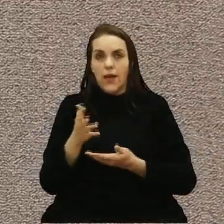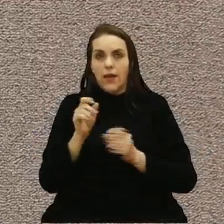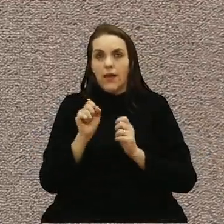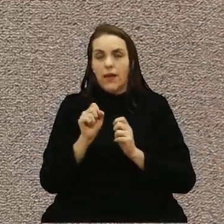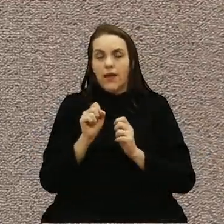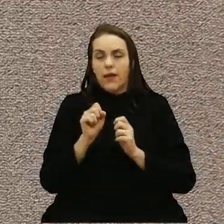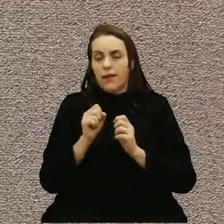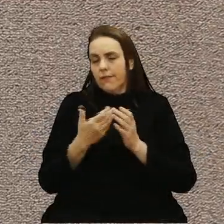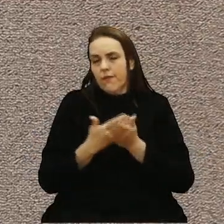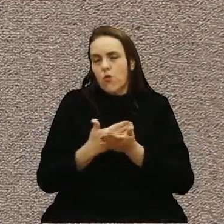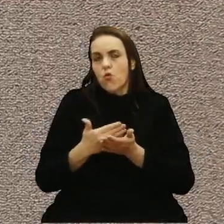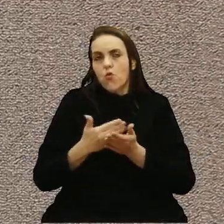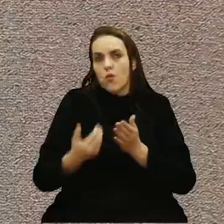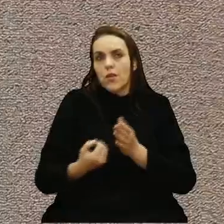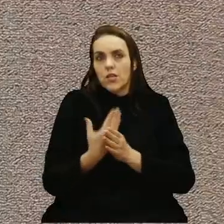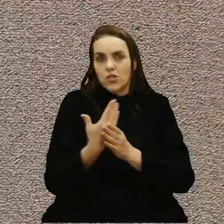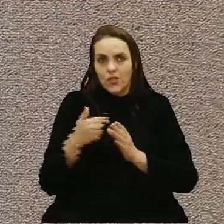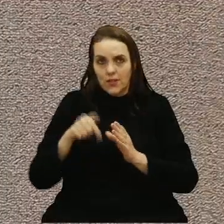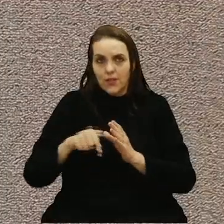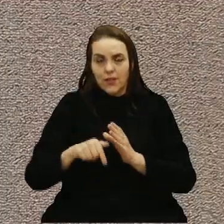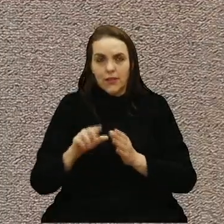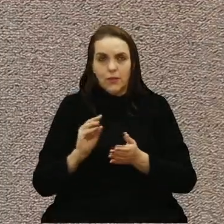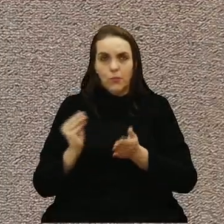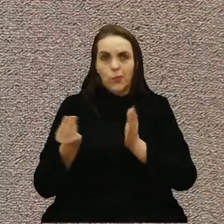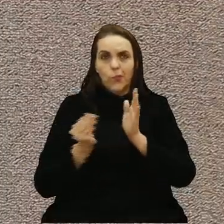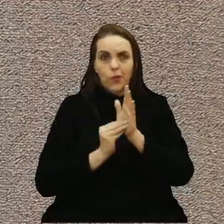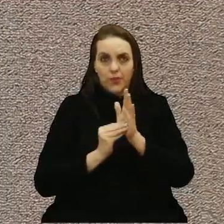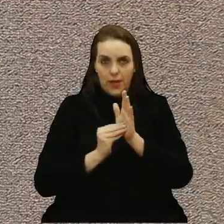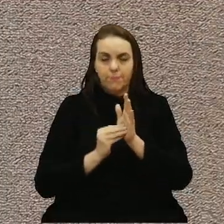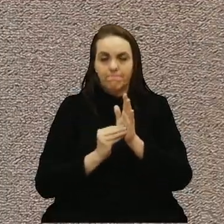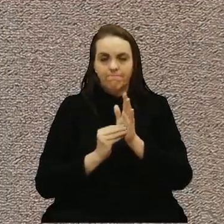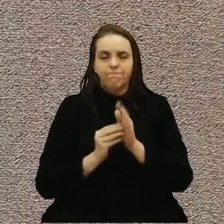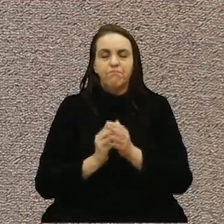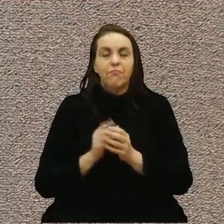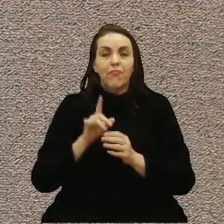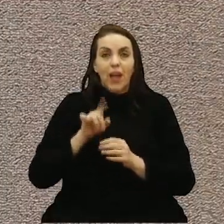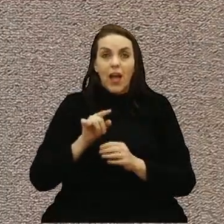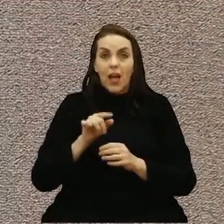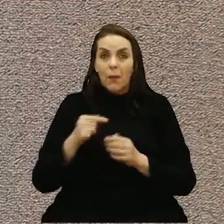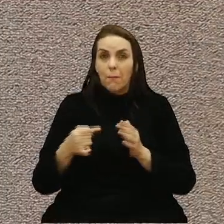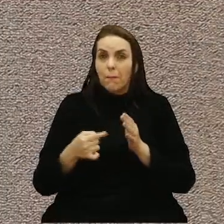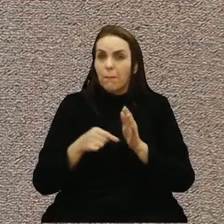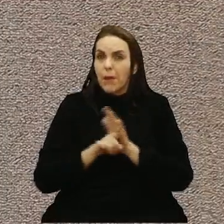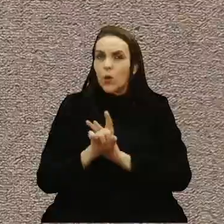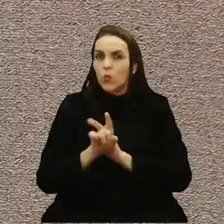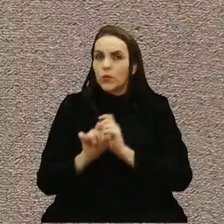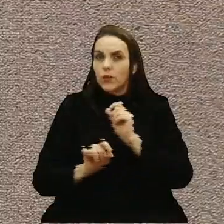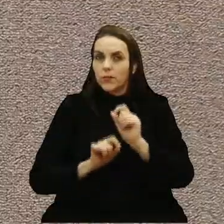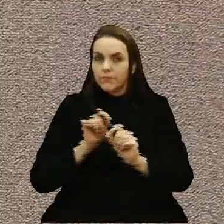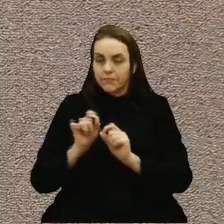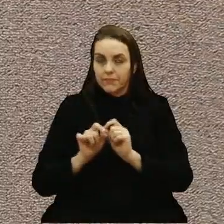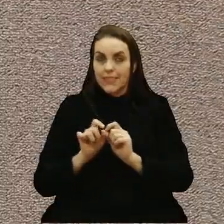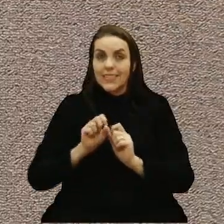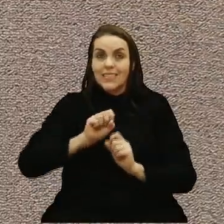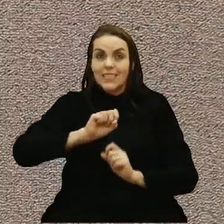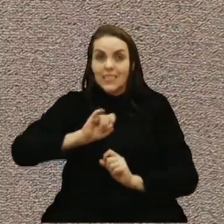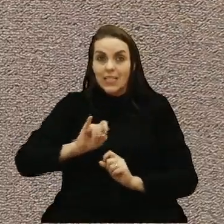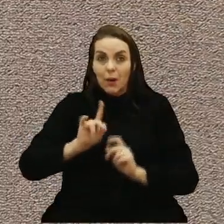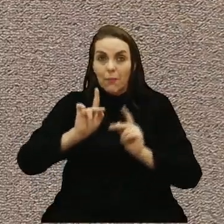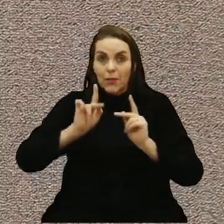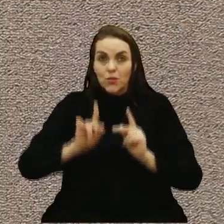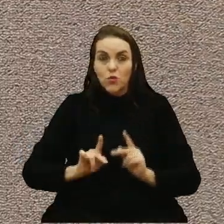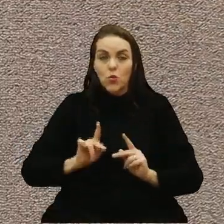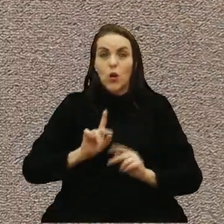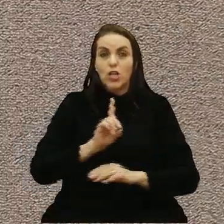aquela origem que estava colocada ali. Mas a pergunta que fica para nós é, se fosse alguém de direita